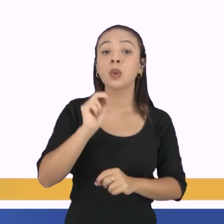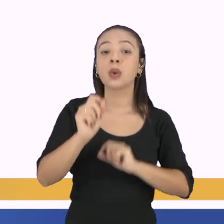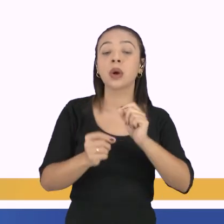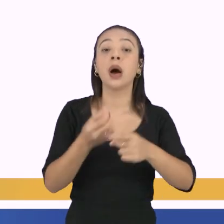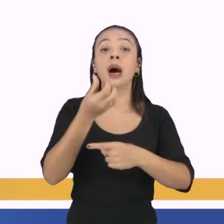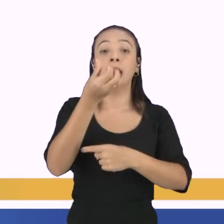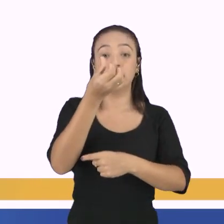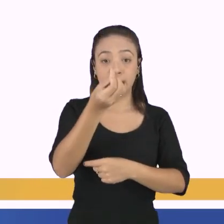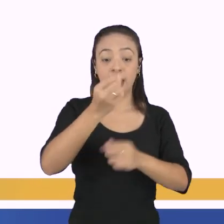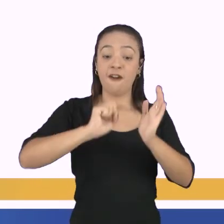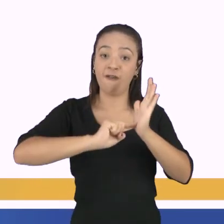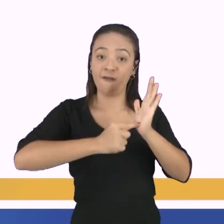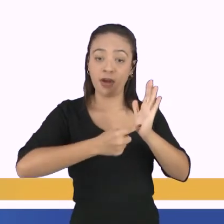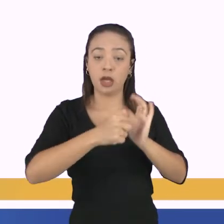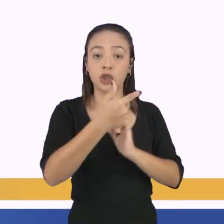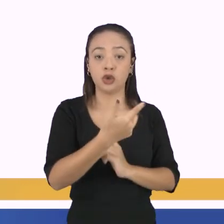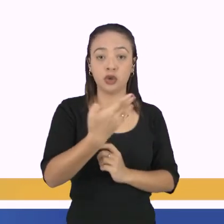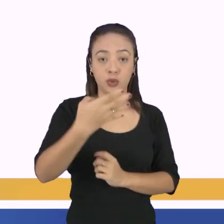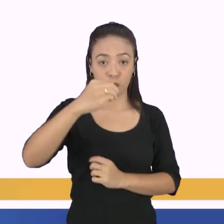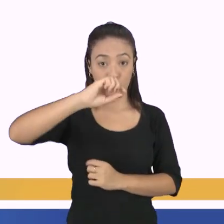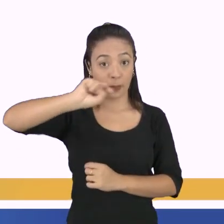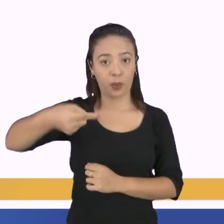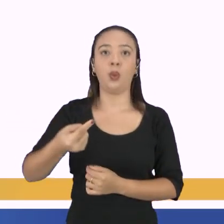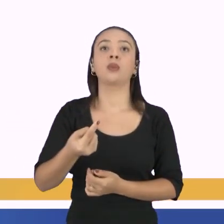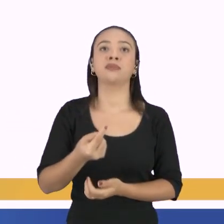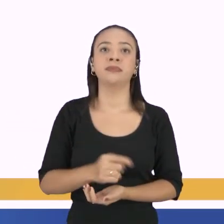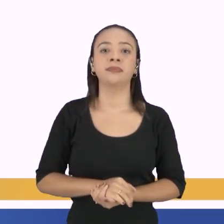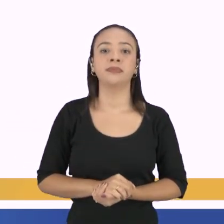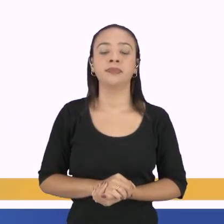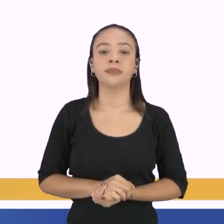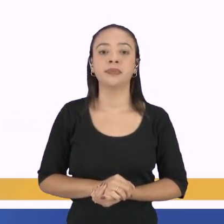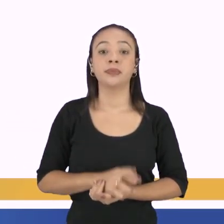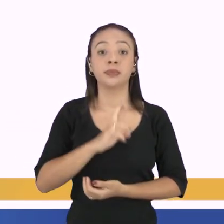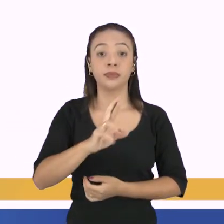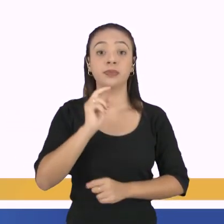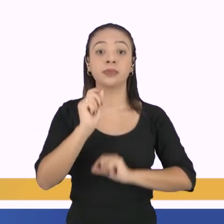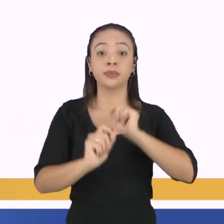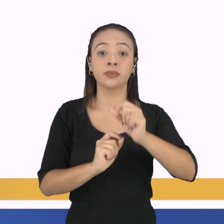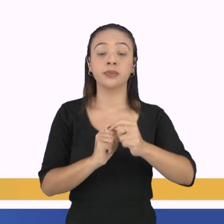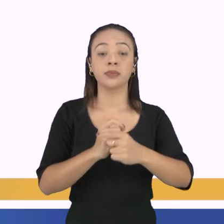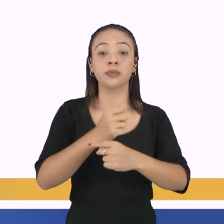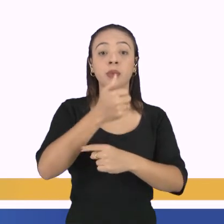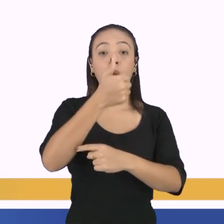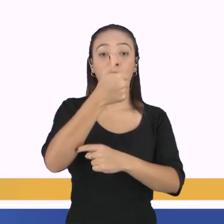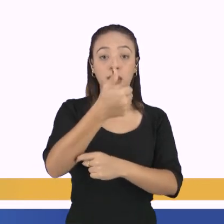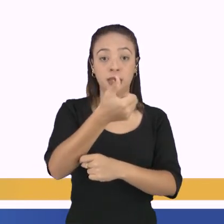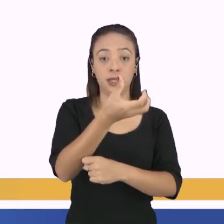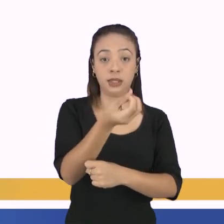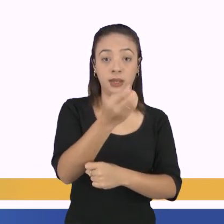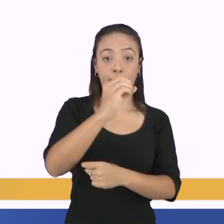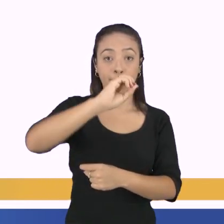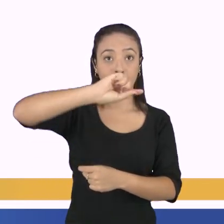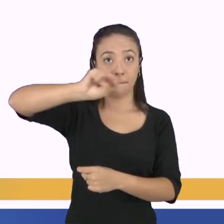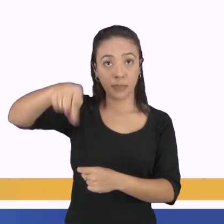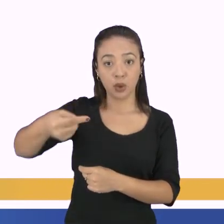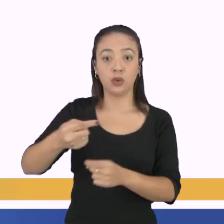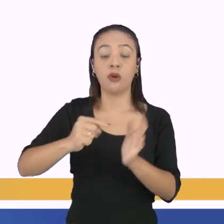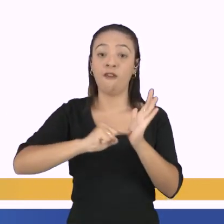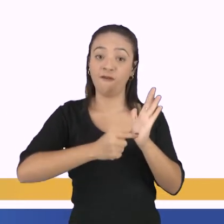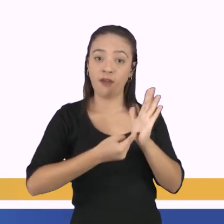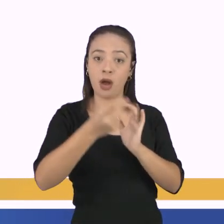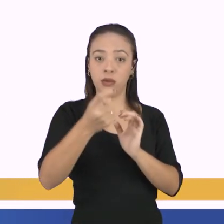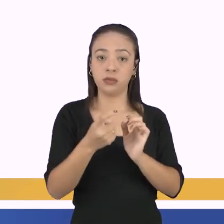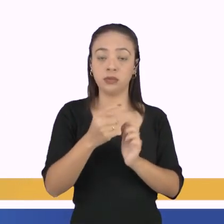6 multiplicado por 240 mil. Então, olha o que nós vamos obter. 160 mil multiplicado por